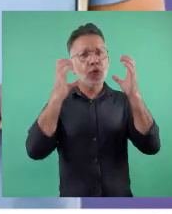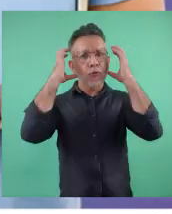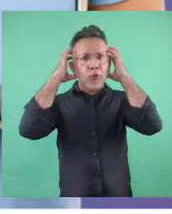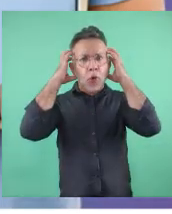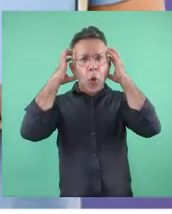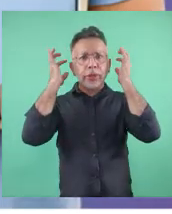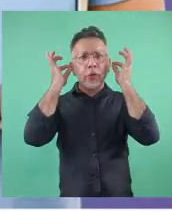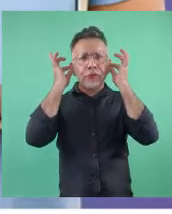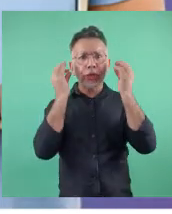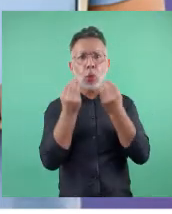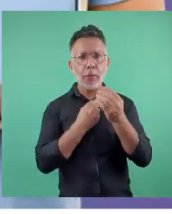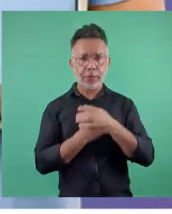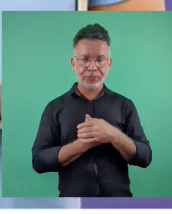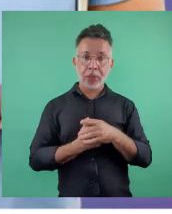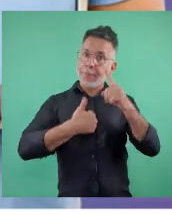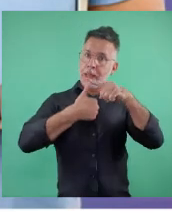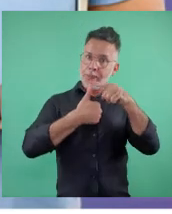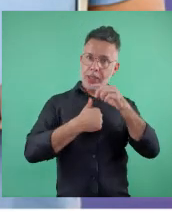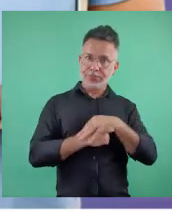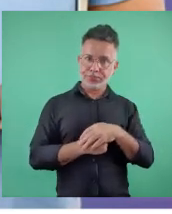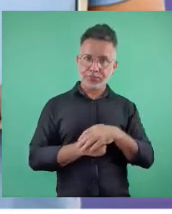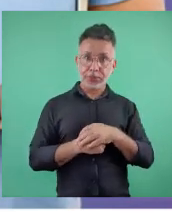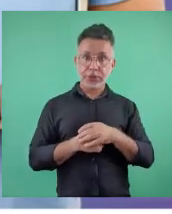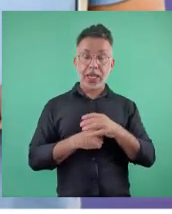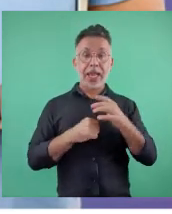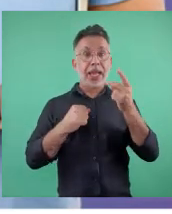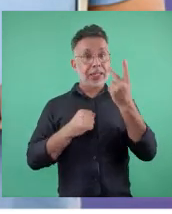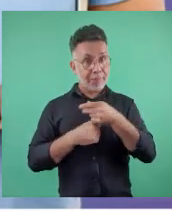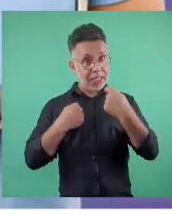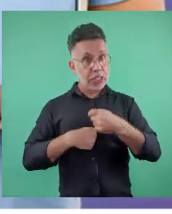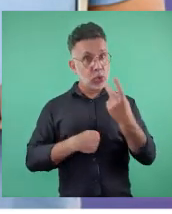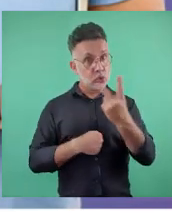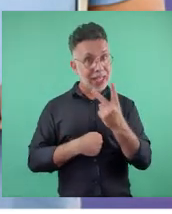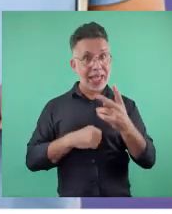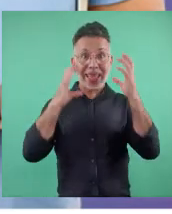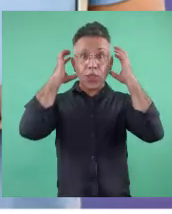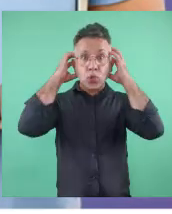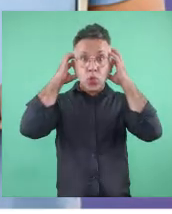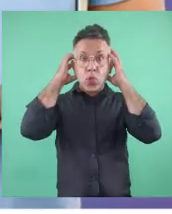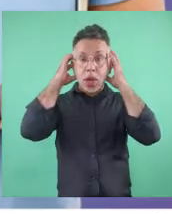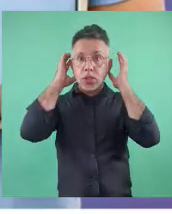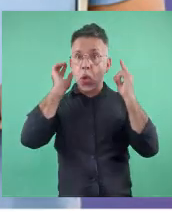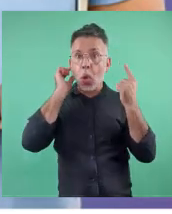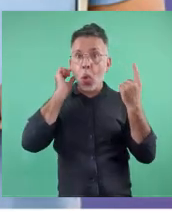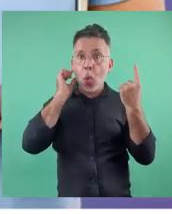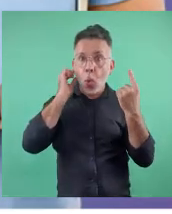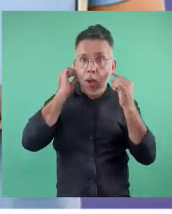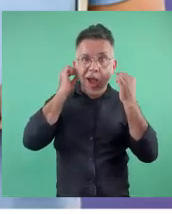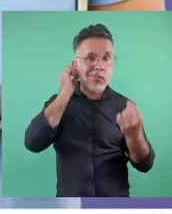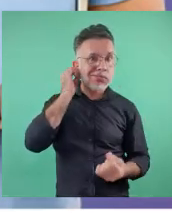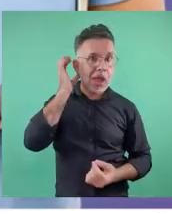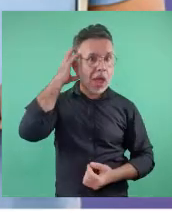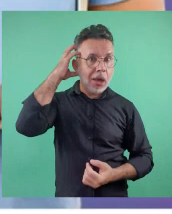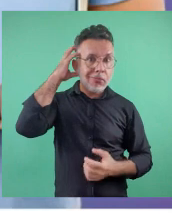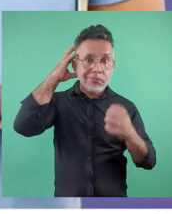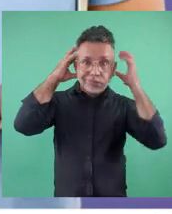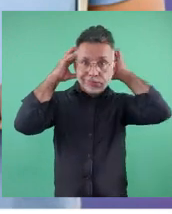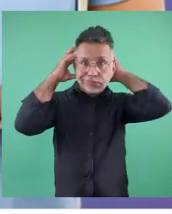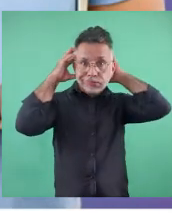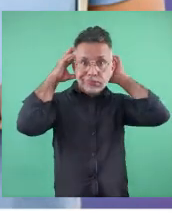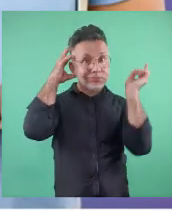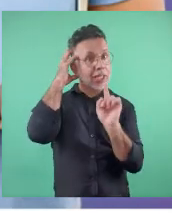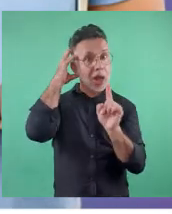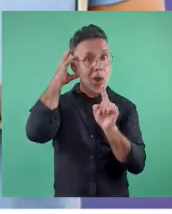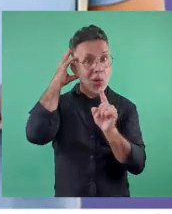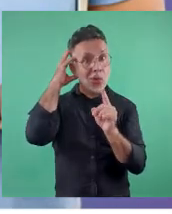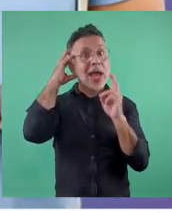que a gente deve utilizar esses fones de ouvido? Bom, primeiro, fone de ouvido você tem que usar nas 2 orelhas e não somente em uma. E eu vou